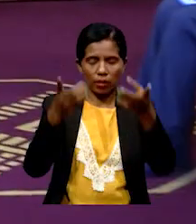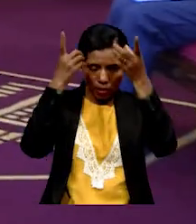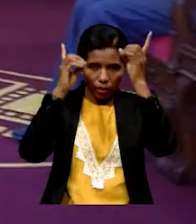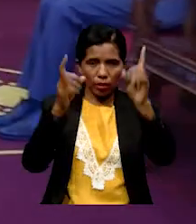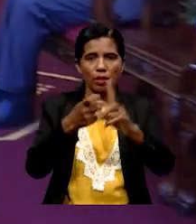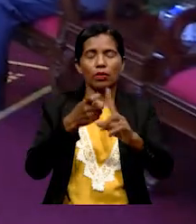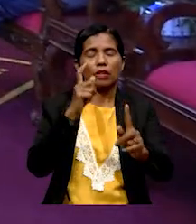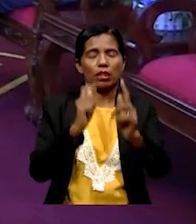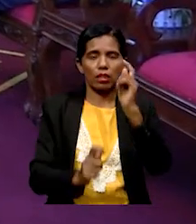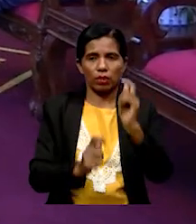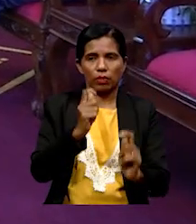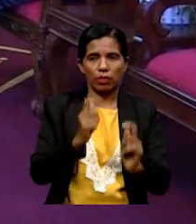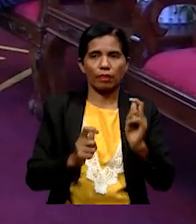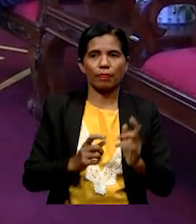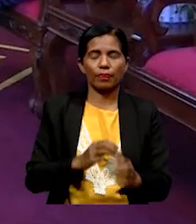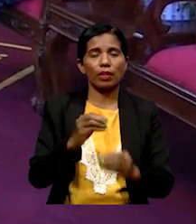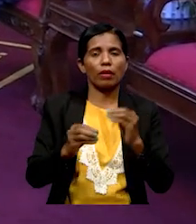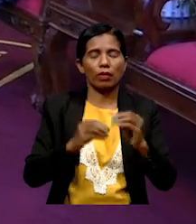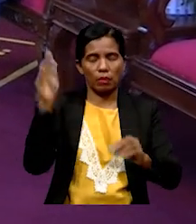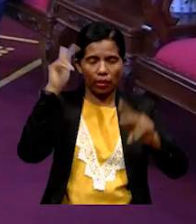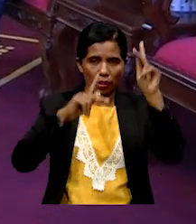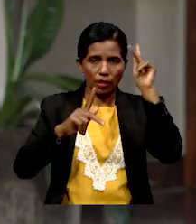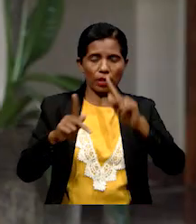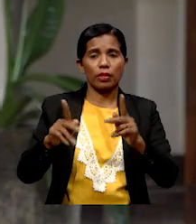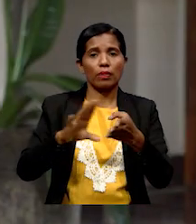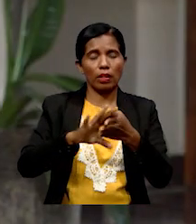Tribunal Recurso. Quando o caso não